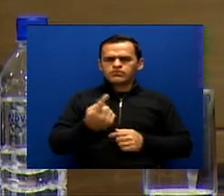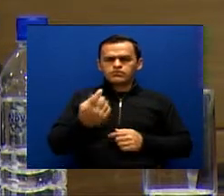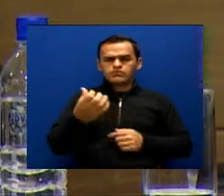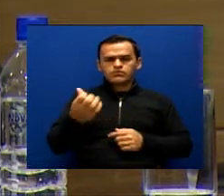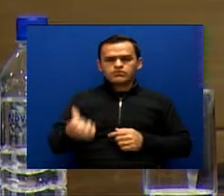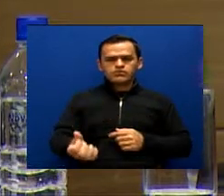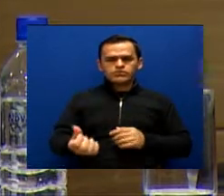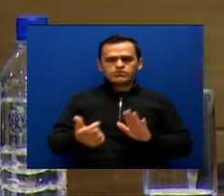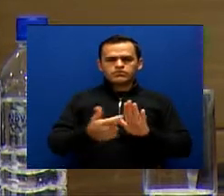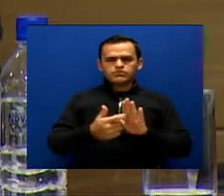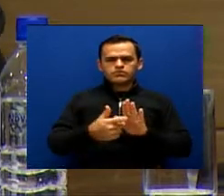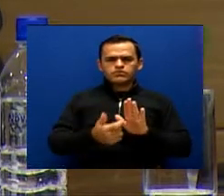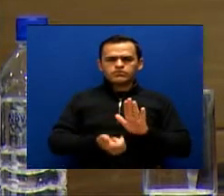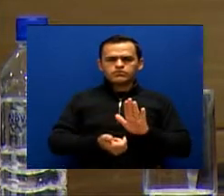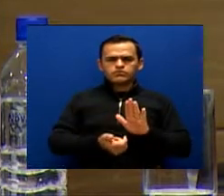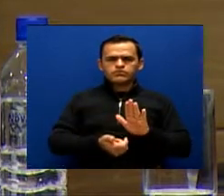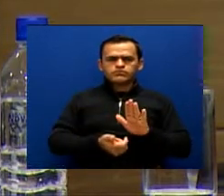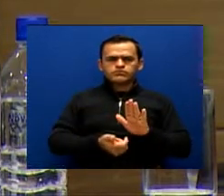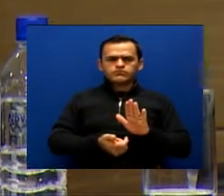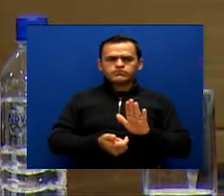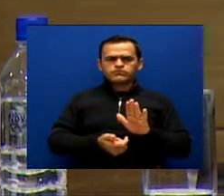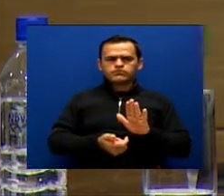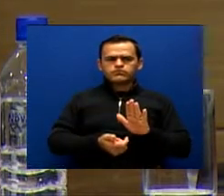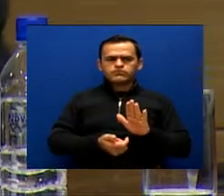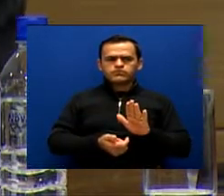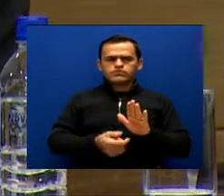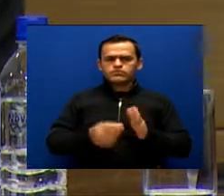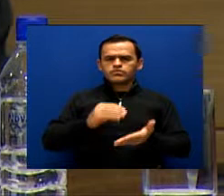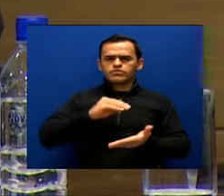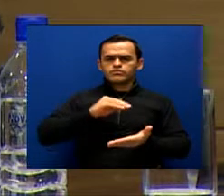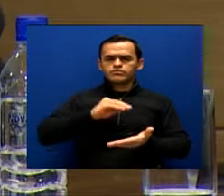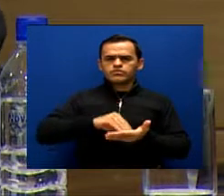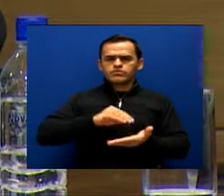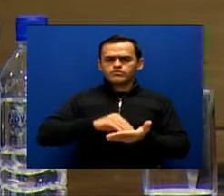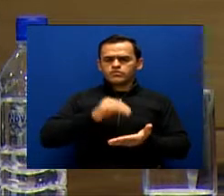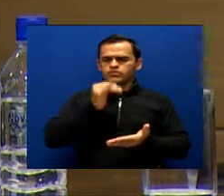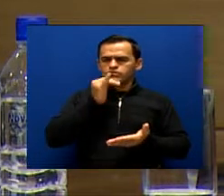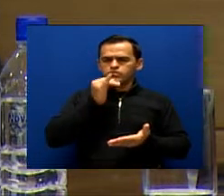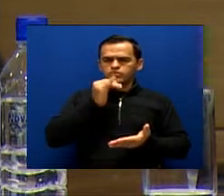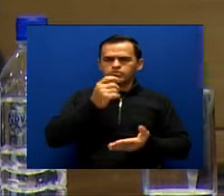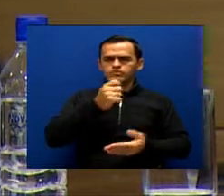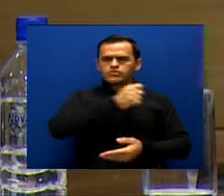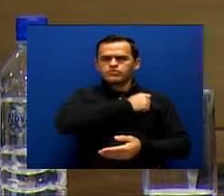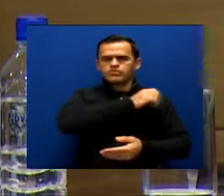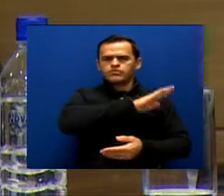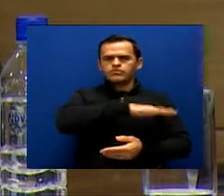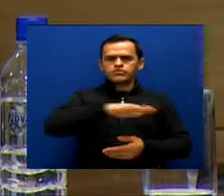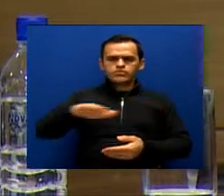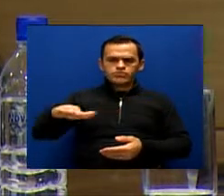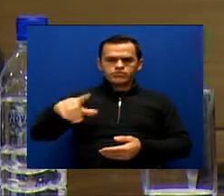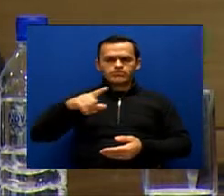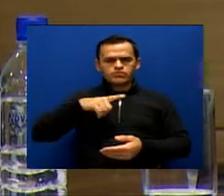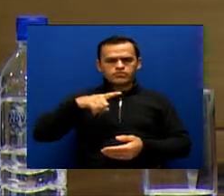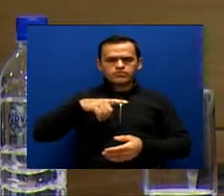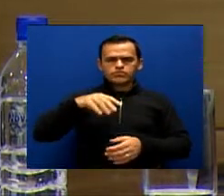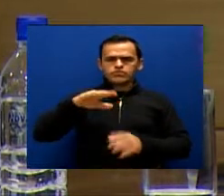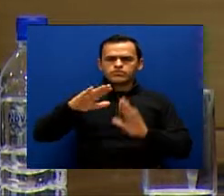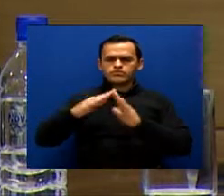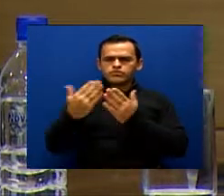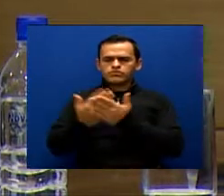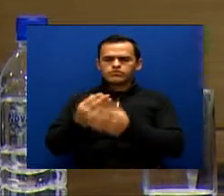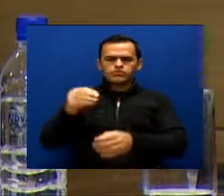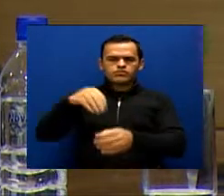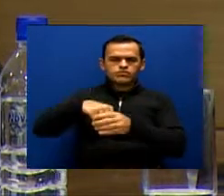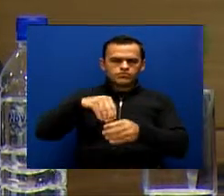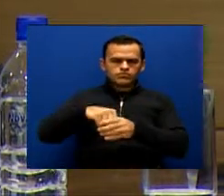que não atendeu aí uma questão de requisito dos inspetores de aluno que fazem parte, estão nas unidades